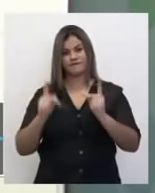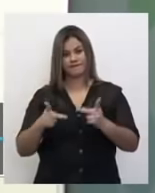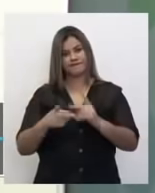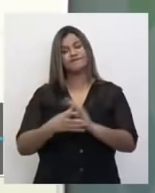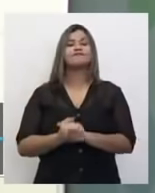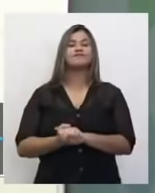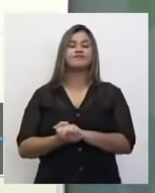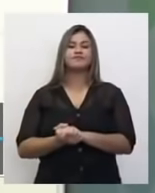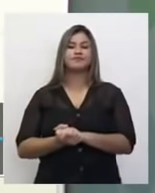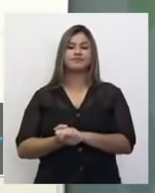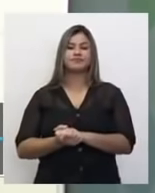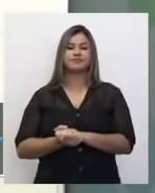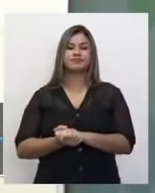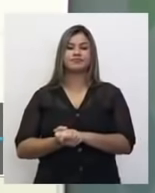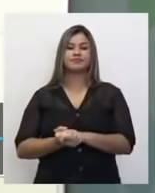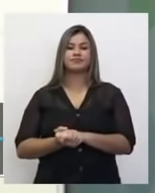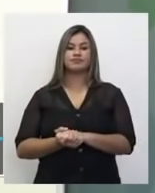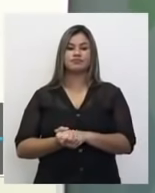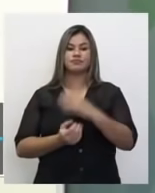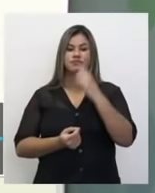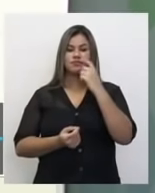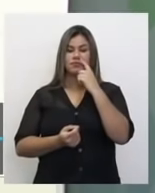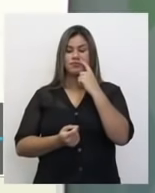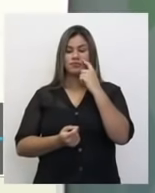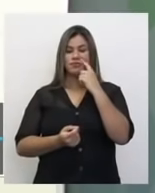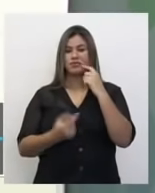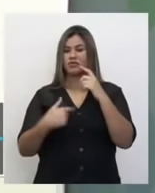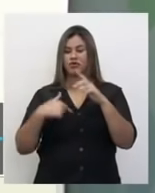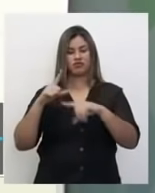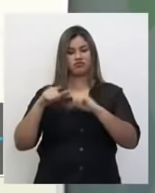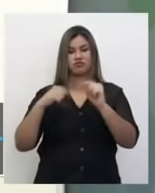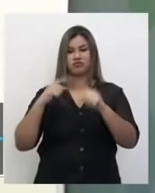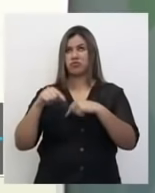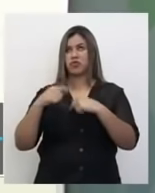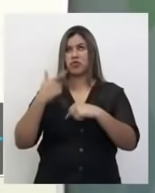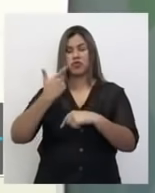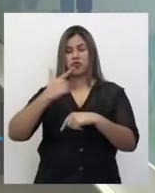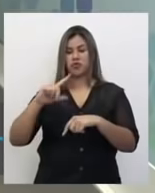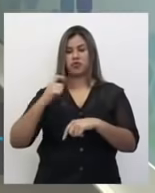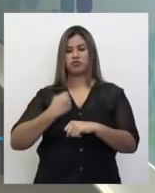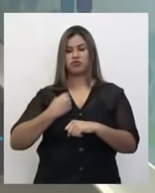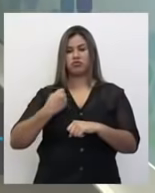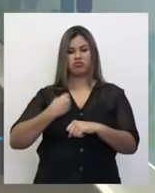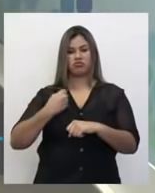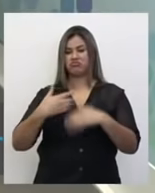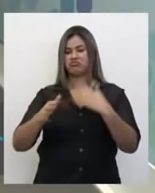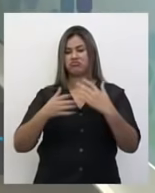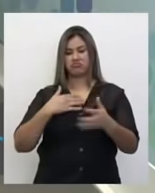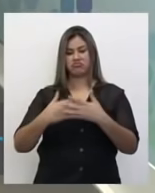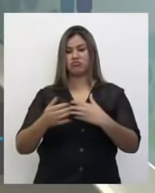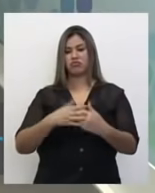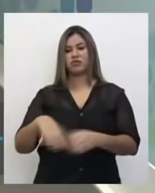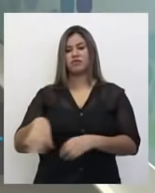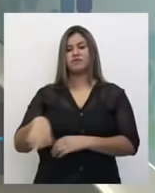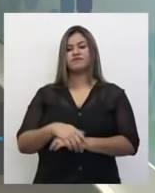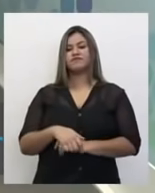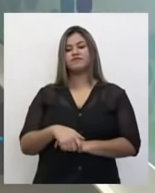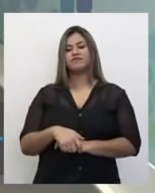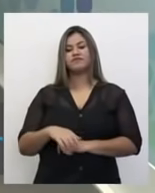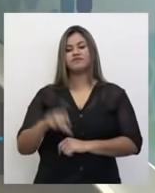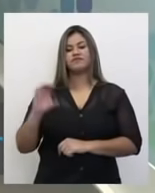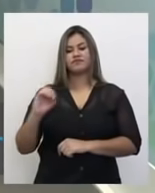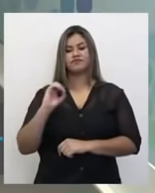Então, ó, eu vou colocar outro número, eu tô chutando, tá? Ó. Então, ó, 0 0